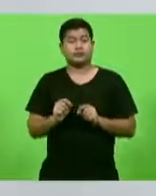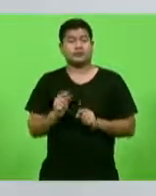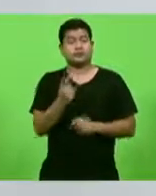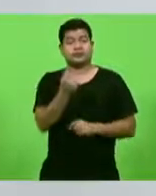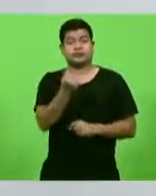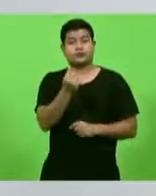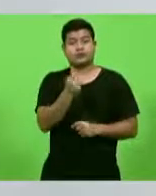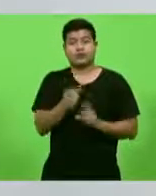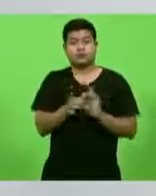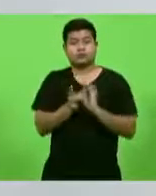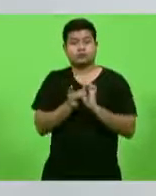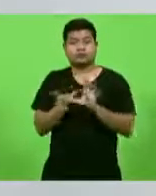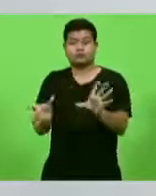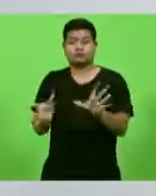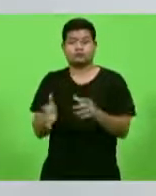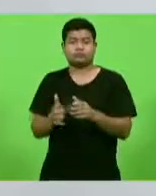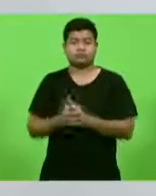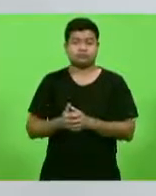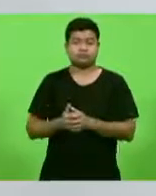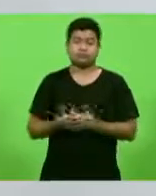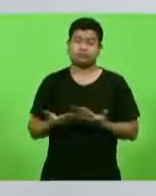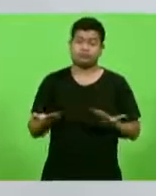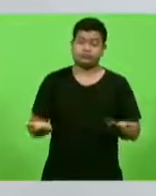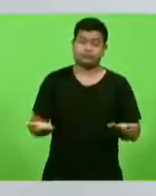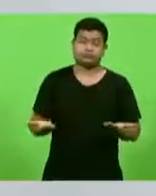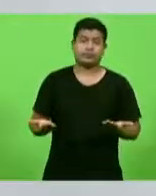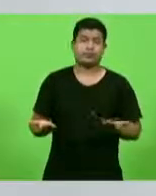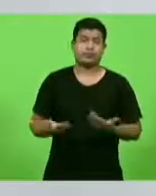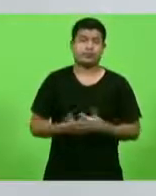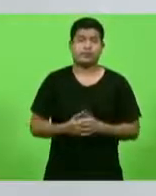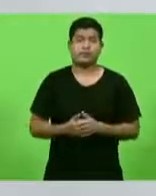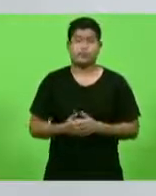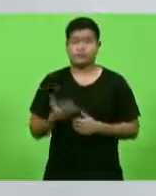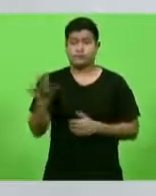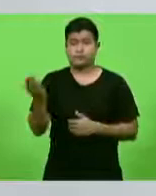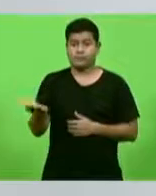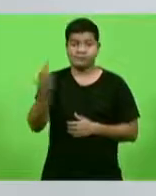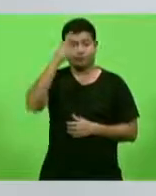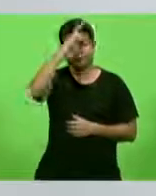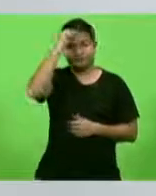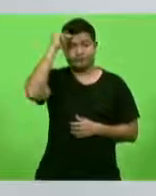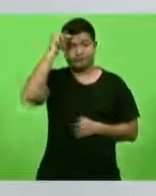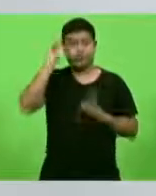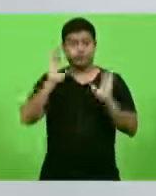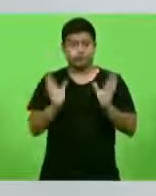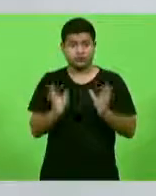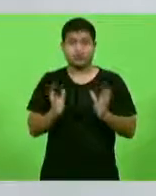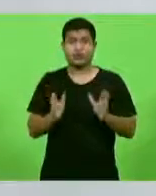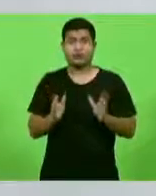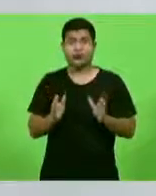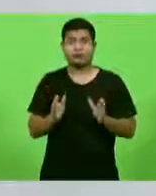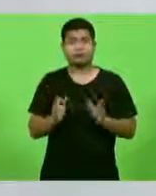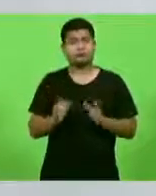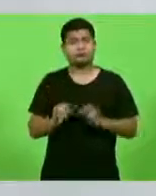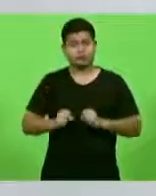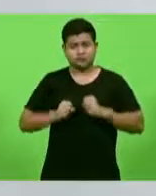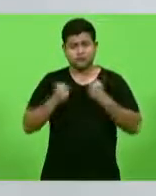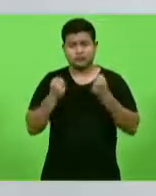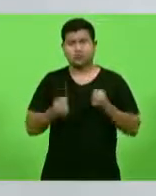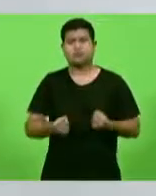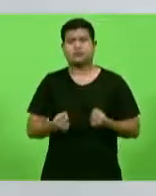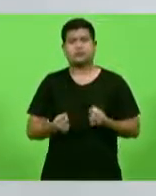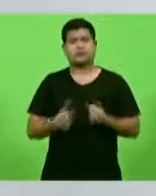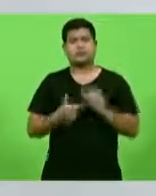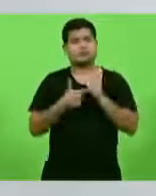do pagamento por início das obras. Então, a prefeitura já fez toda a sua parte, já apresentou todos